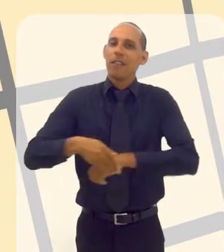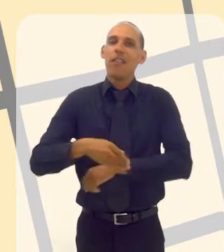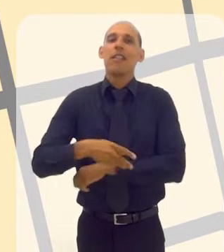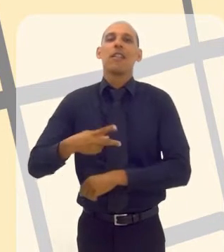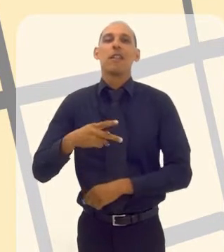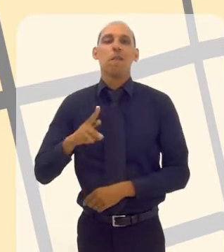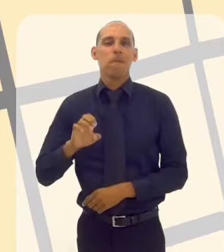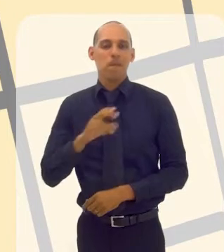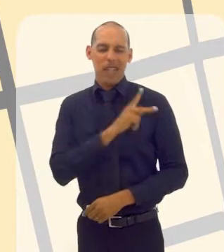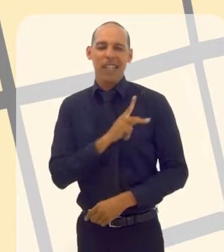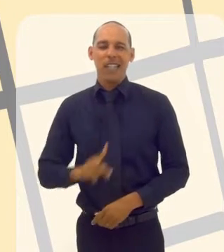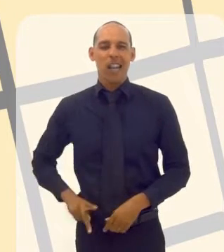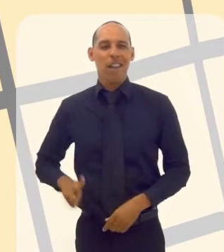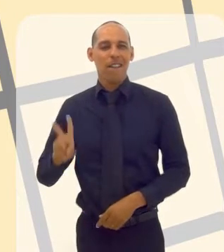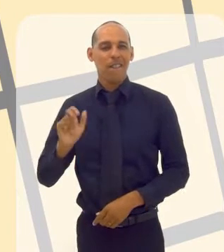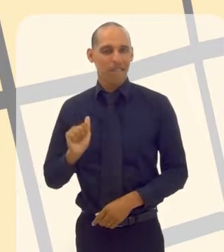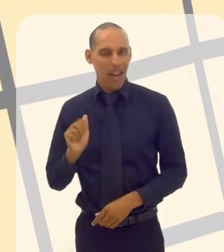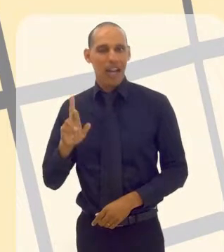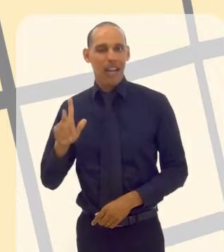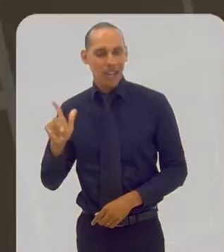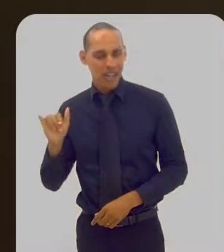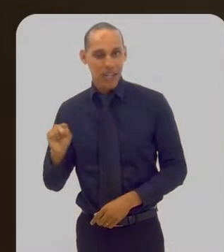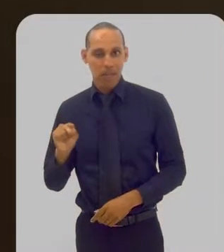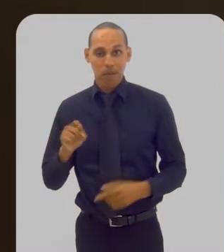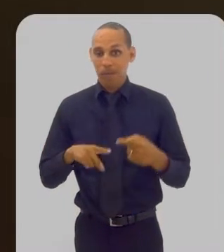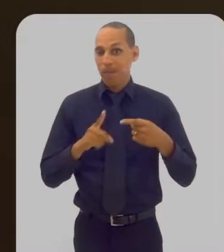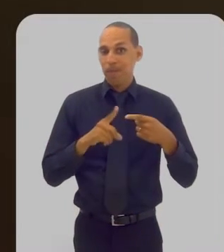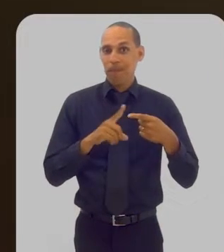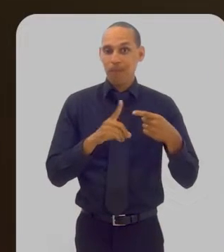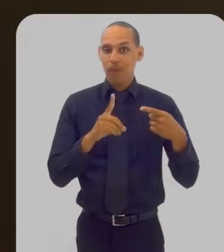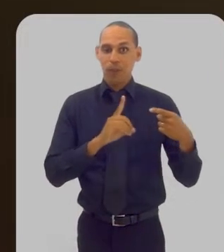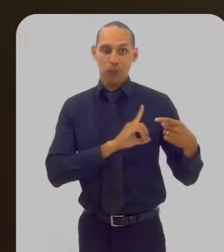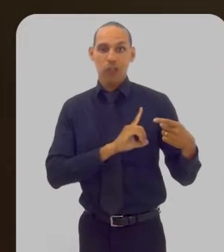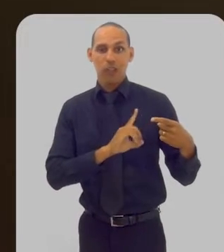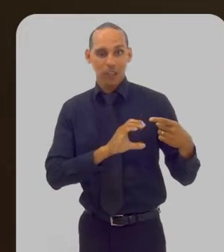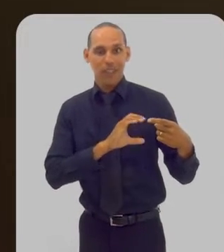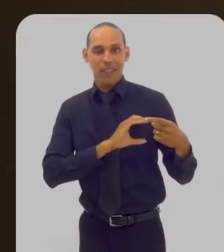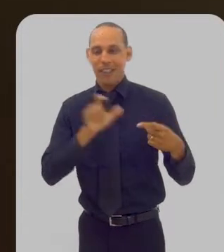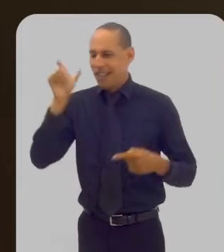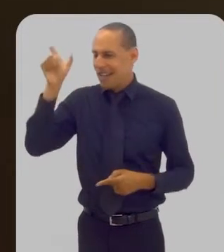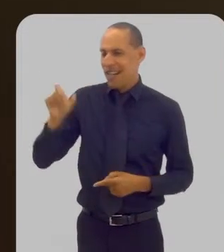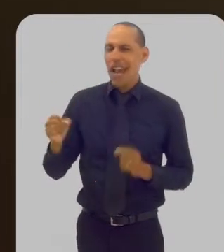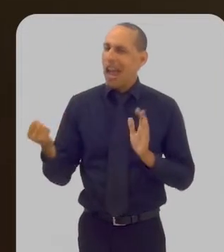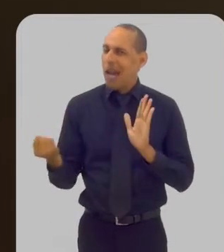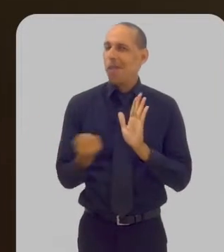Presidente Vargas, símbolo do rompimento com a Primeira República. O Duque de Caxias, apesar de